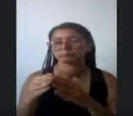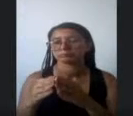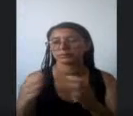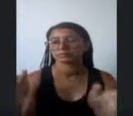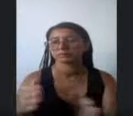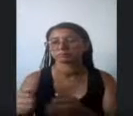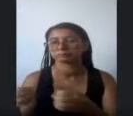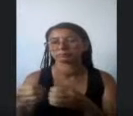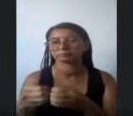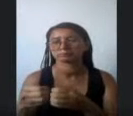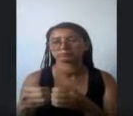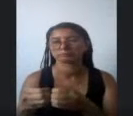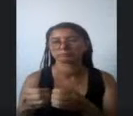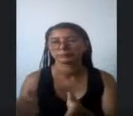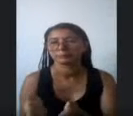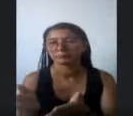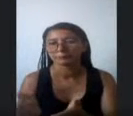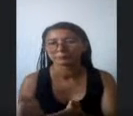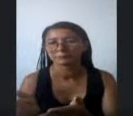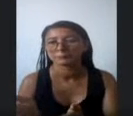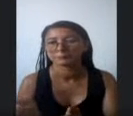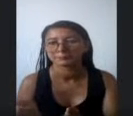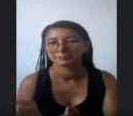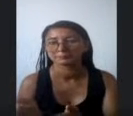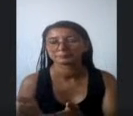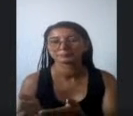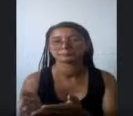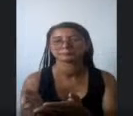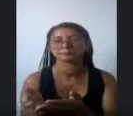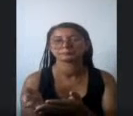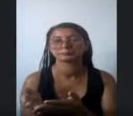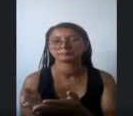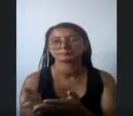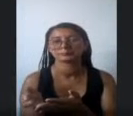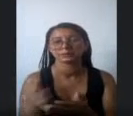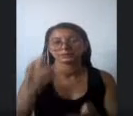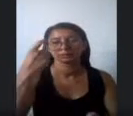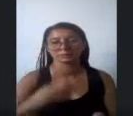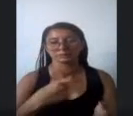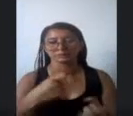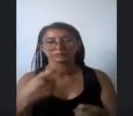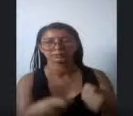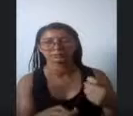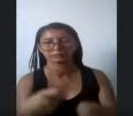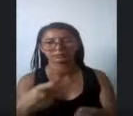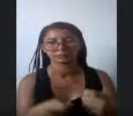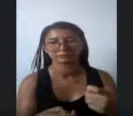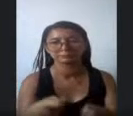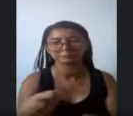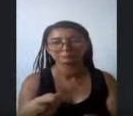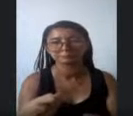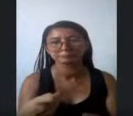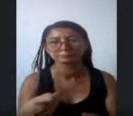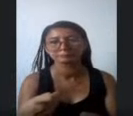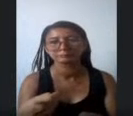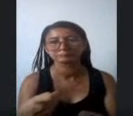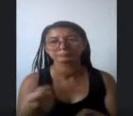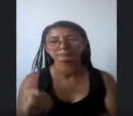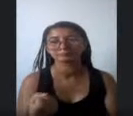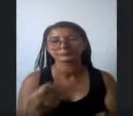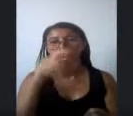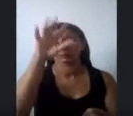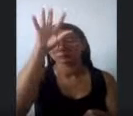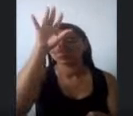hídrica, né? É a questão de sexualidade, se um travesti